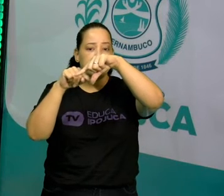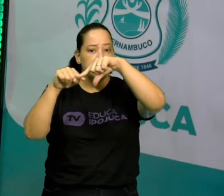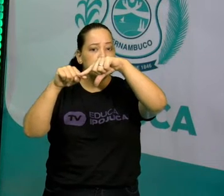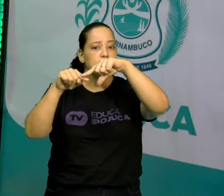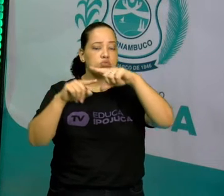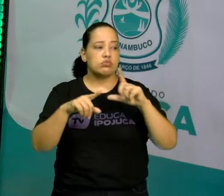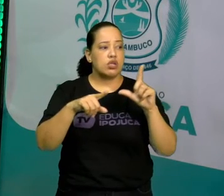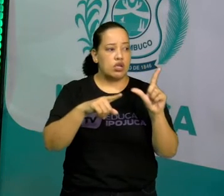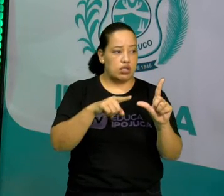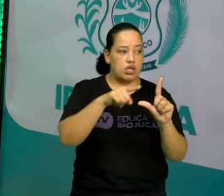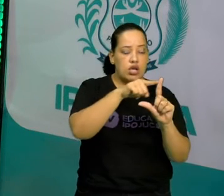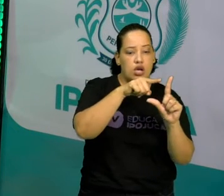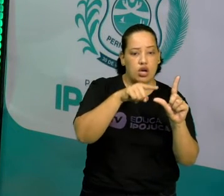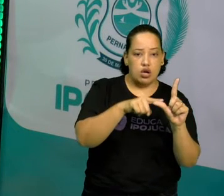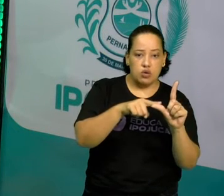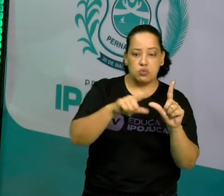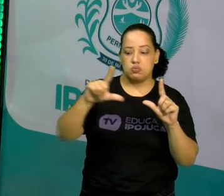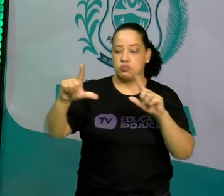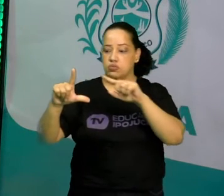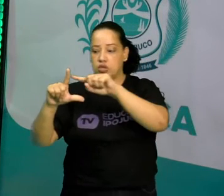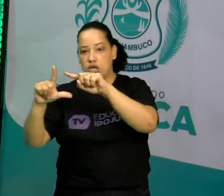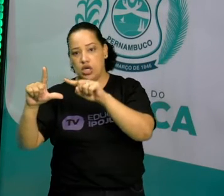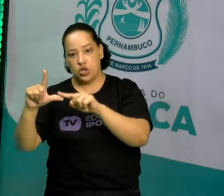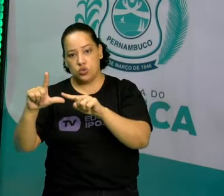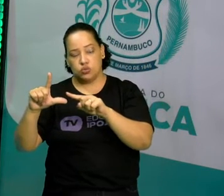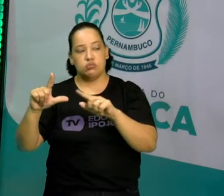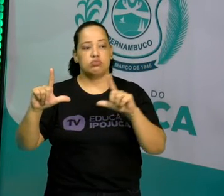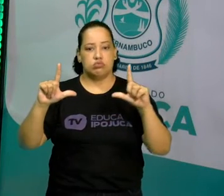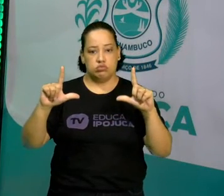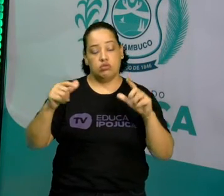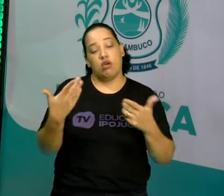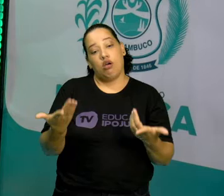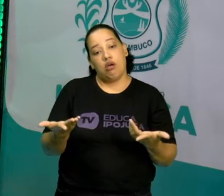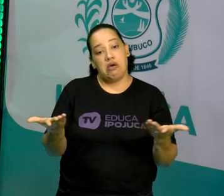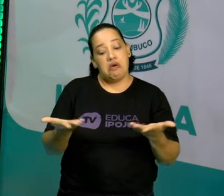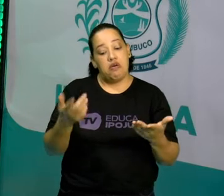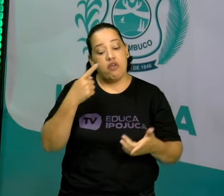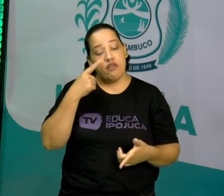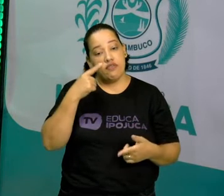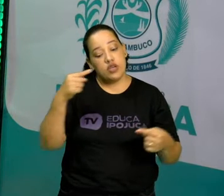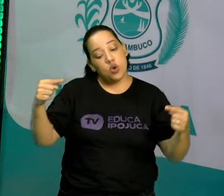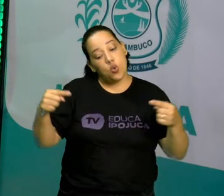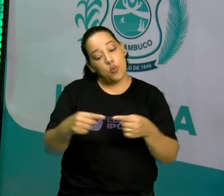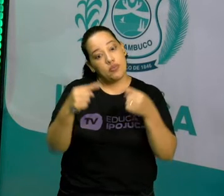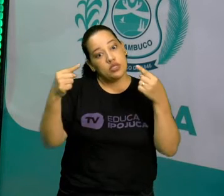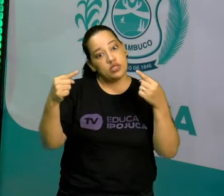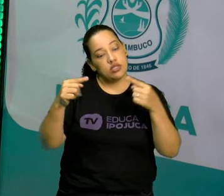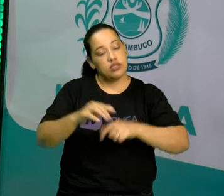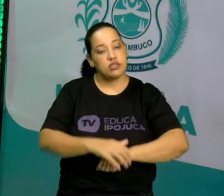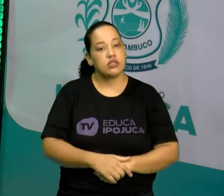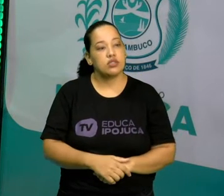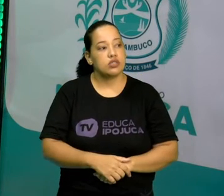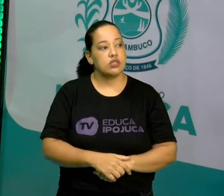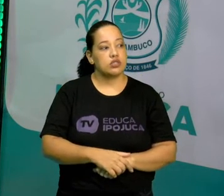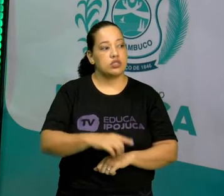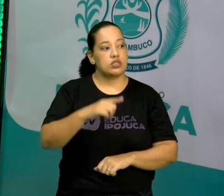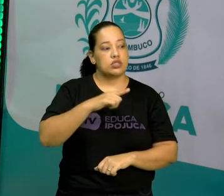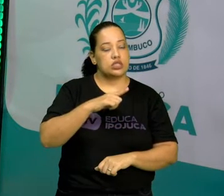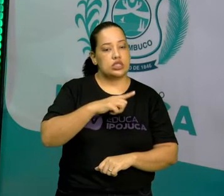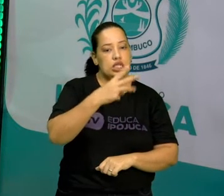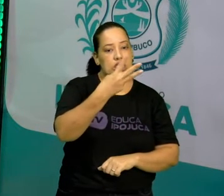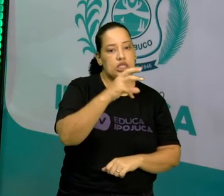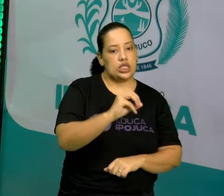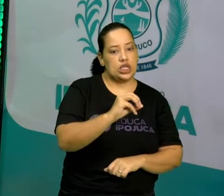Um ângulo, um lado e um outro ângulo. Vamos ver se são correspondentes. Ó, tem um ângulo de